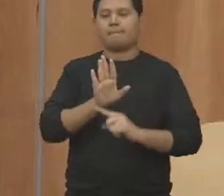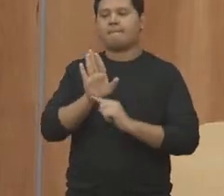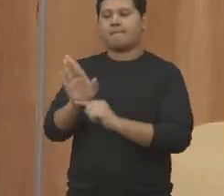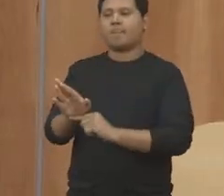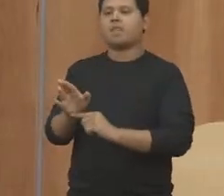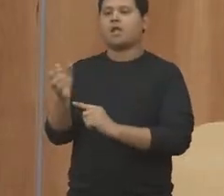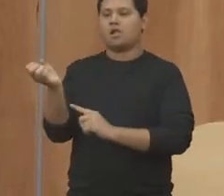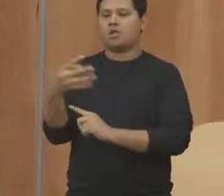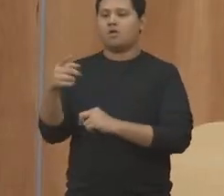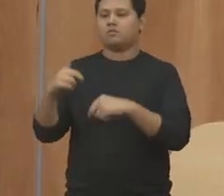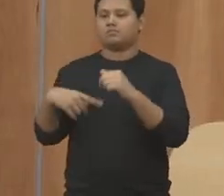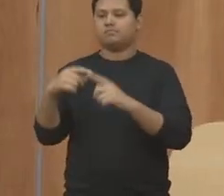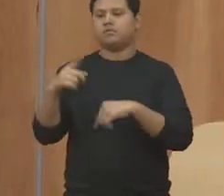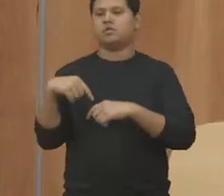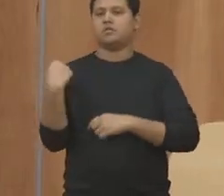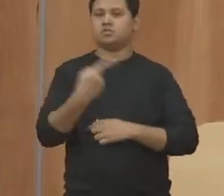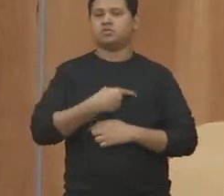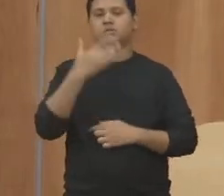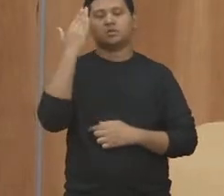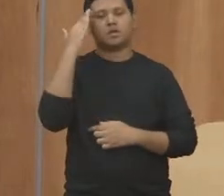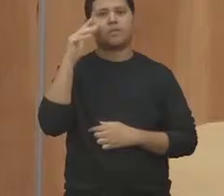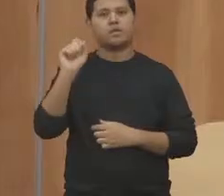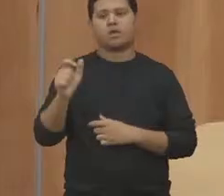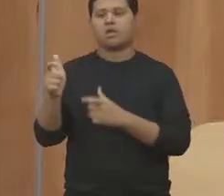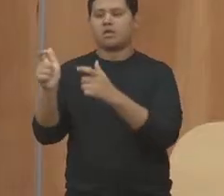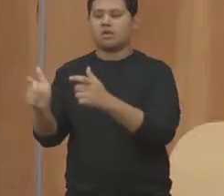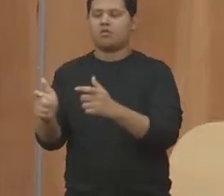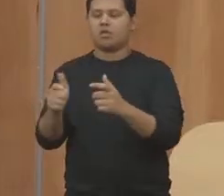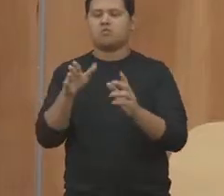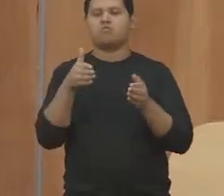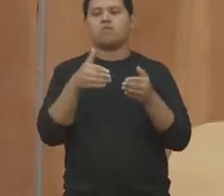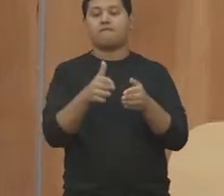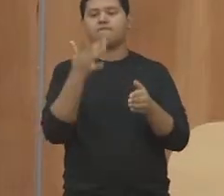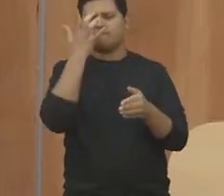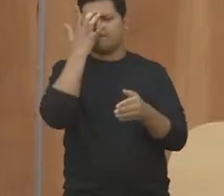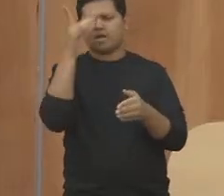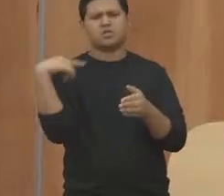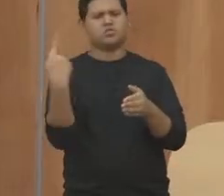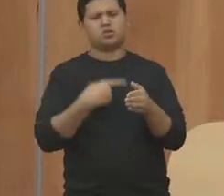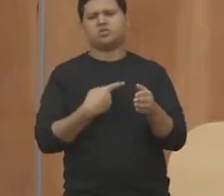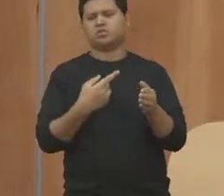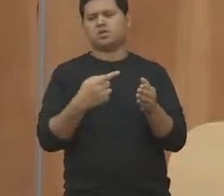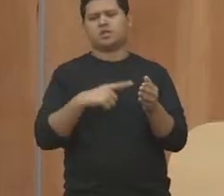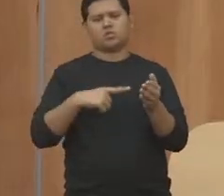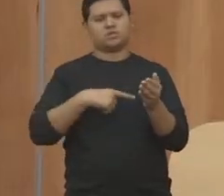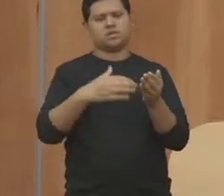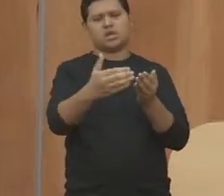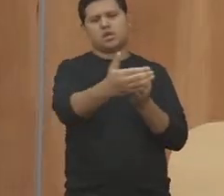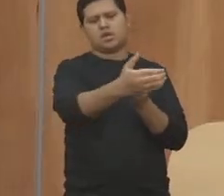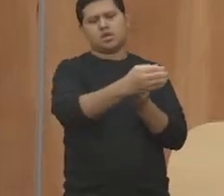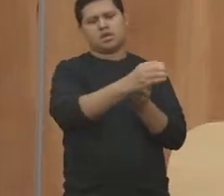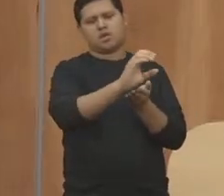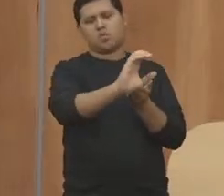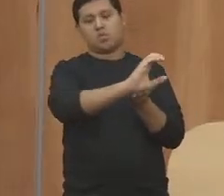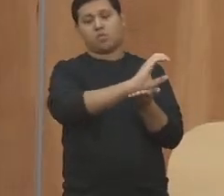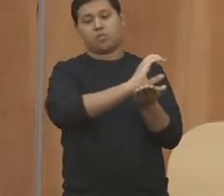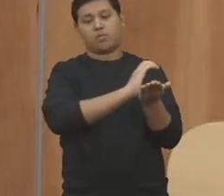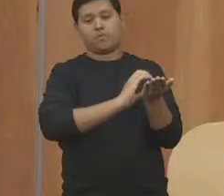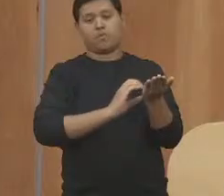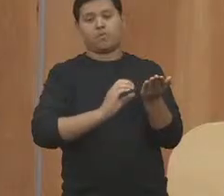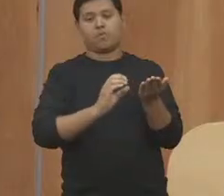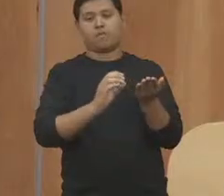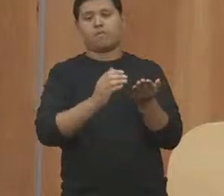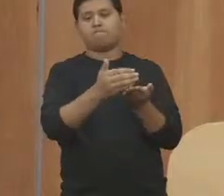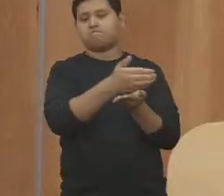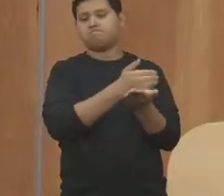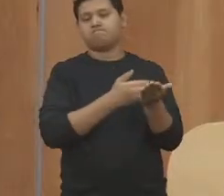já que está com a mobilidade, a gente sabe que é uma área que é mais fácil conseguir emendas parlamentares, repasses da União, do Estado. Então, a